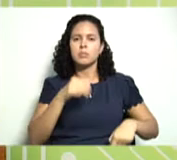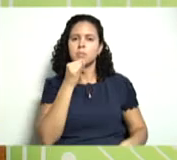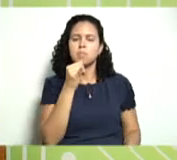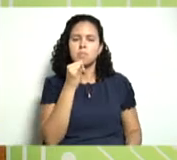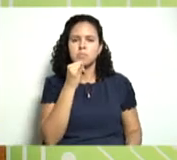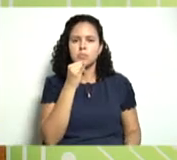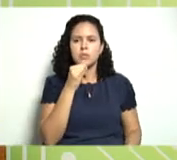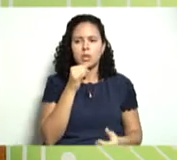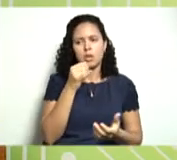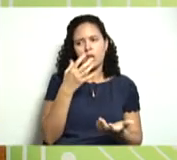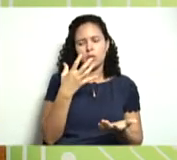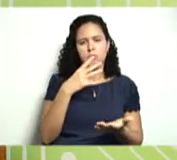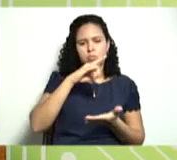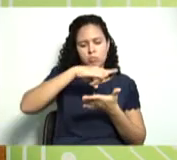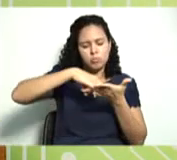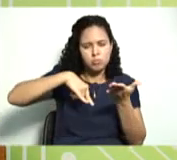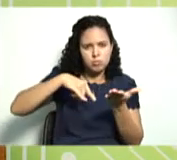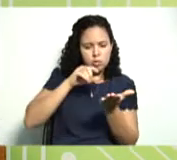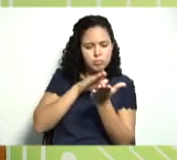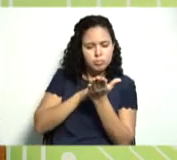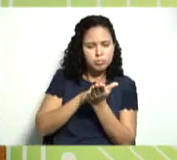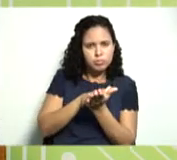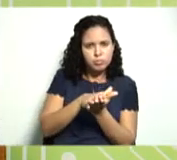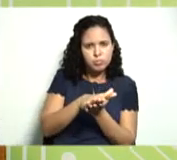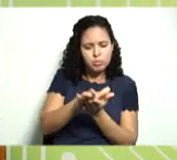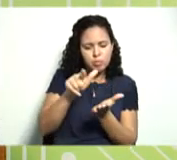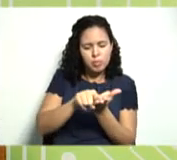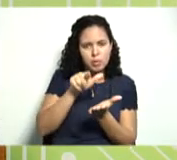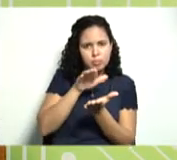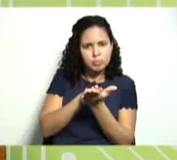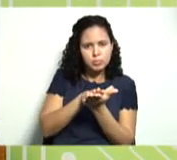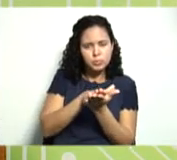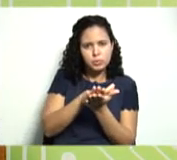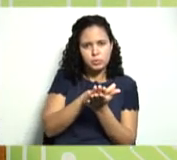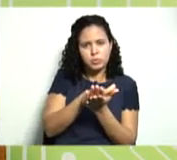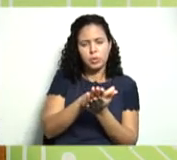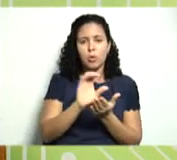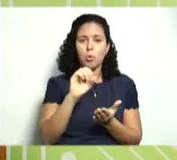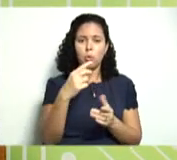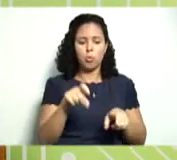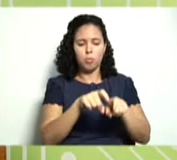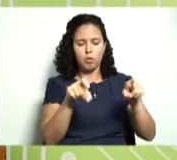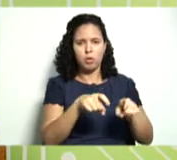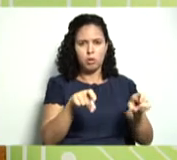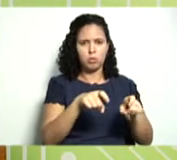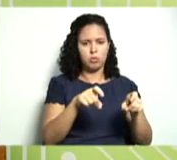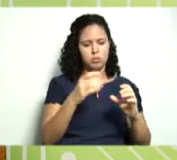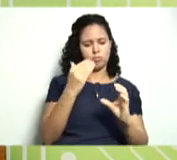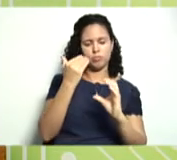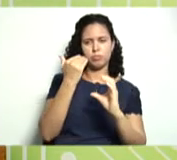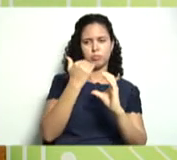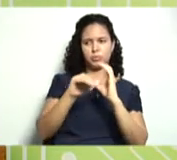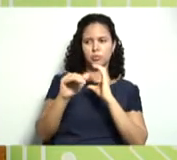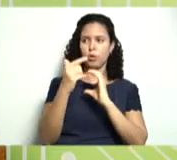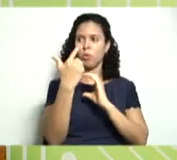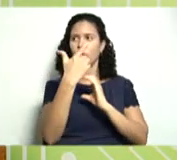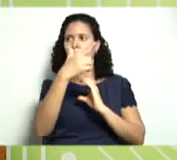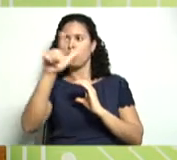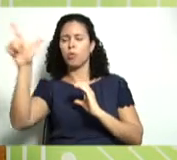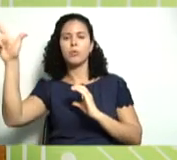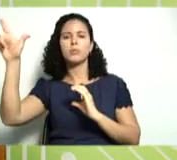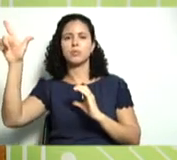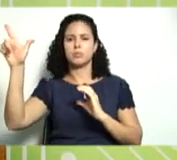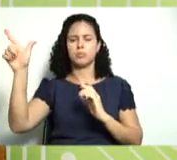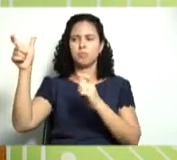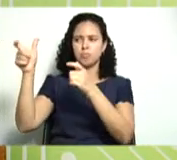imprimir um documento é você precisa mandar um arquivo que está no seu computador pra um setor na recepção